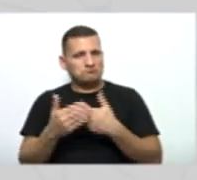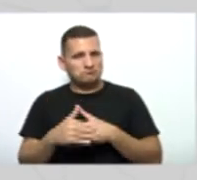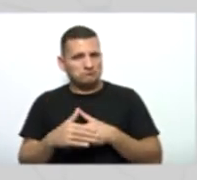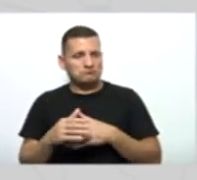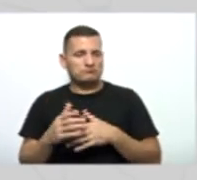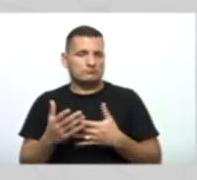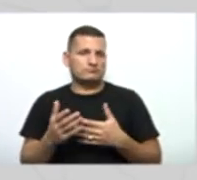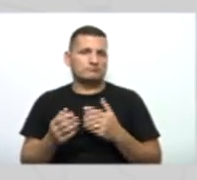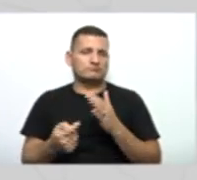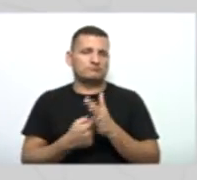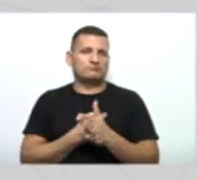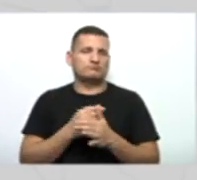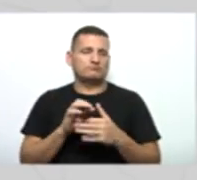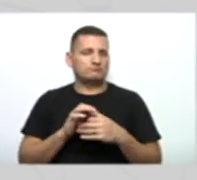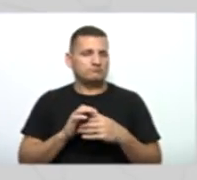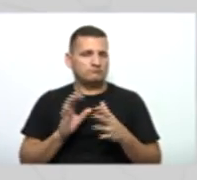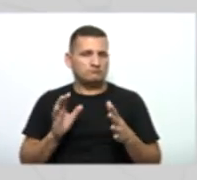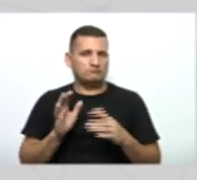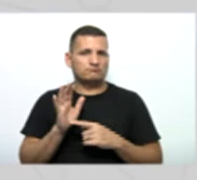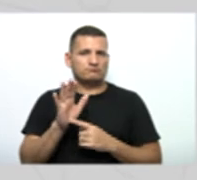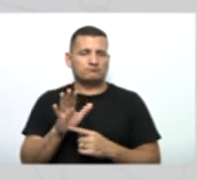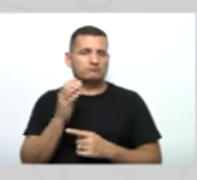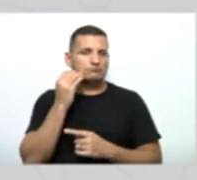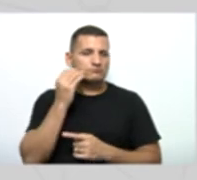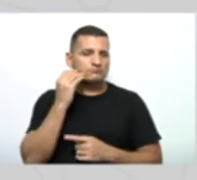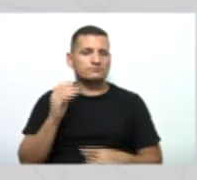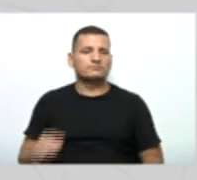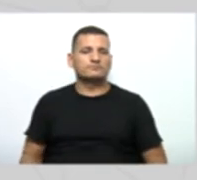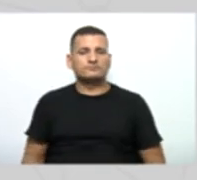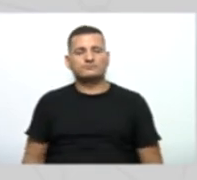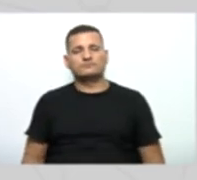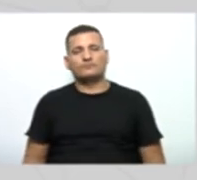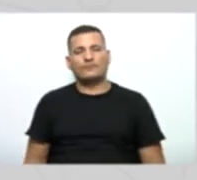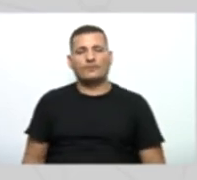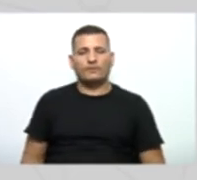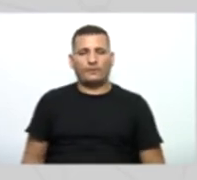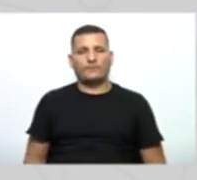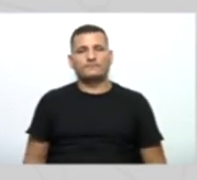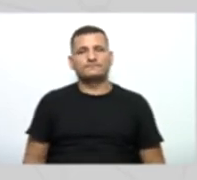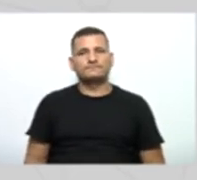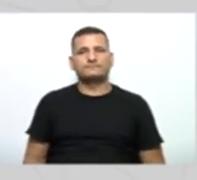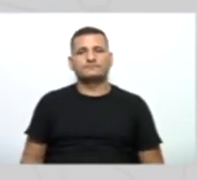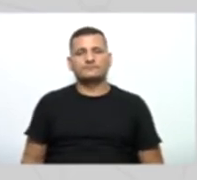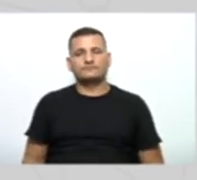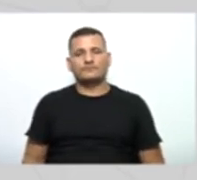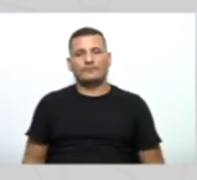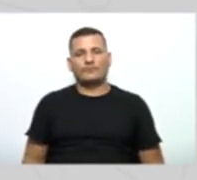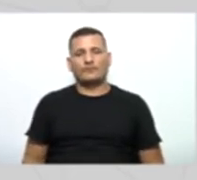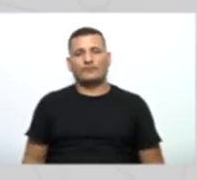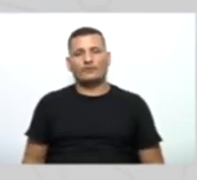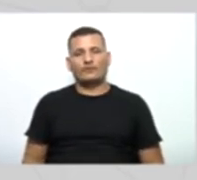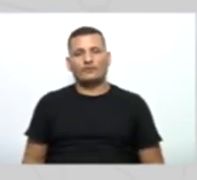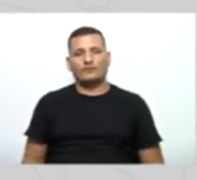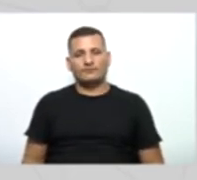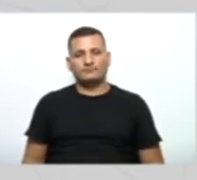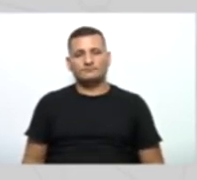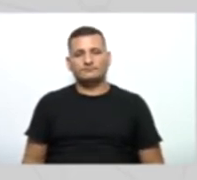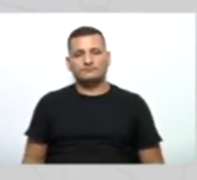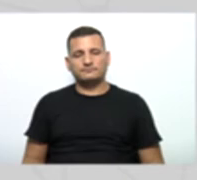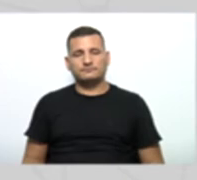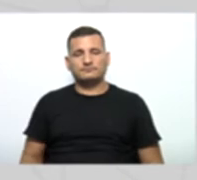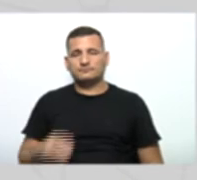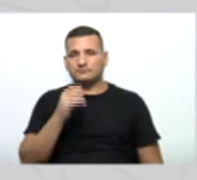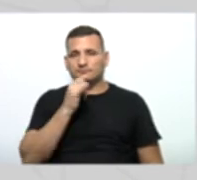manda para a gente que a gente vai ajudar você. Tranquilo? Então, ó, olha aí o complemento dessa explicação anterior. Se você